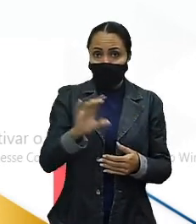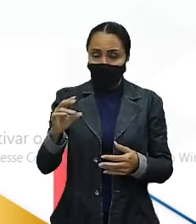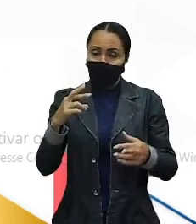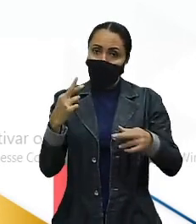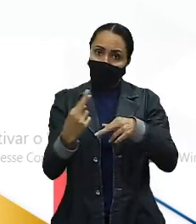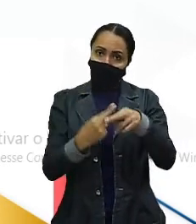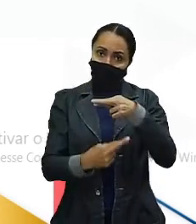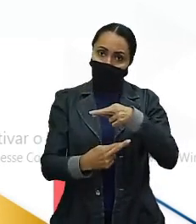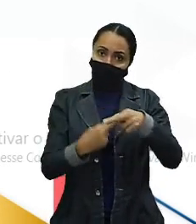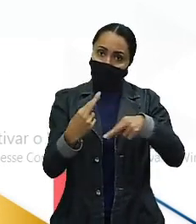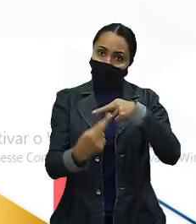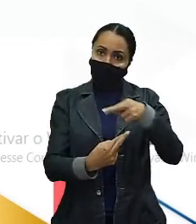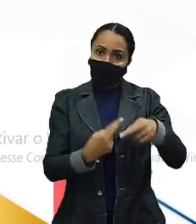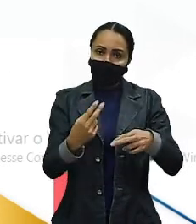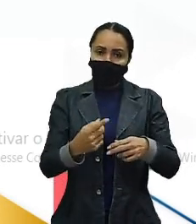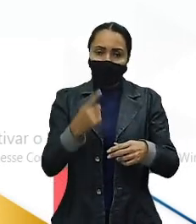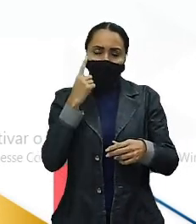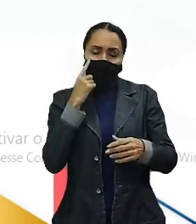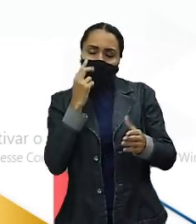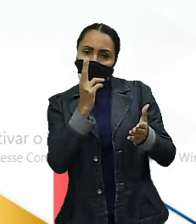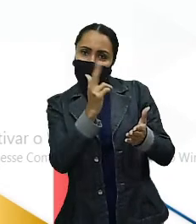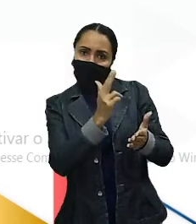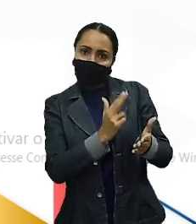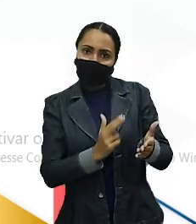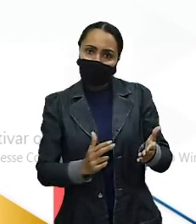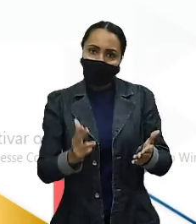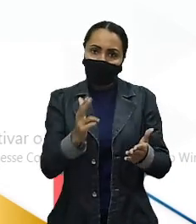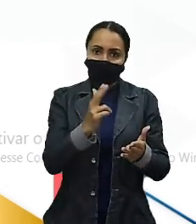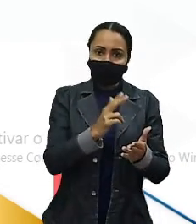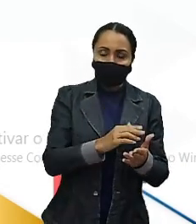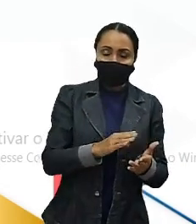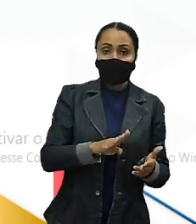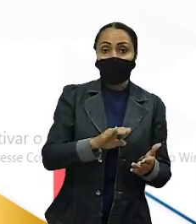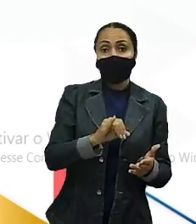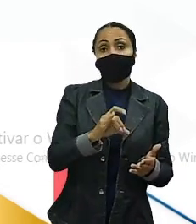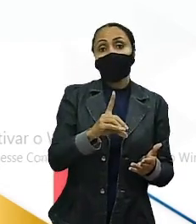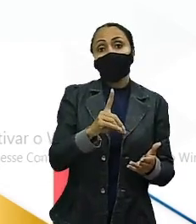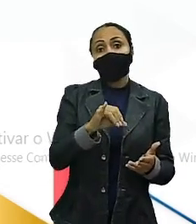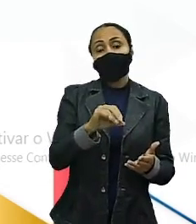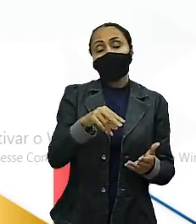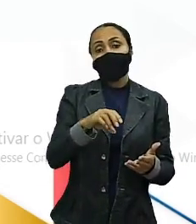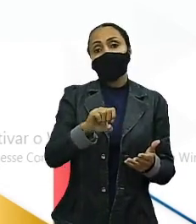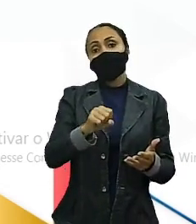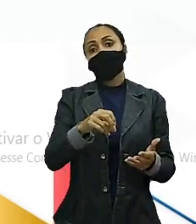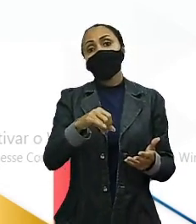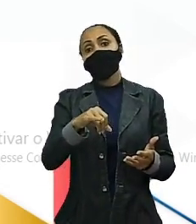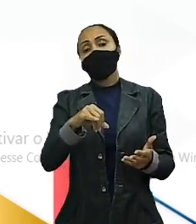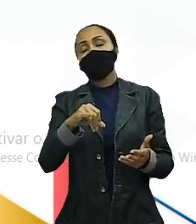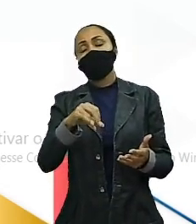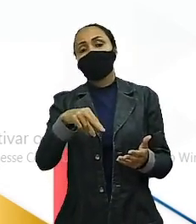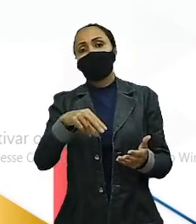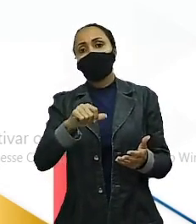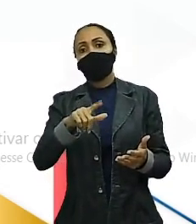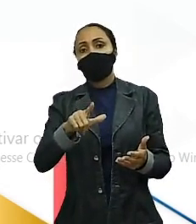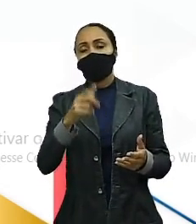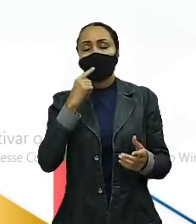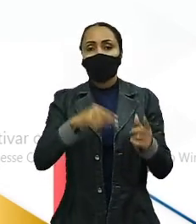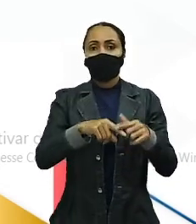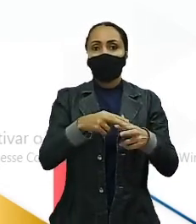revolução com a imagem simétrica bidimensional. Essa é uma imagem bidimensional do